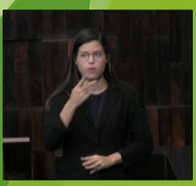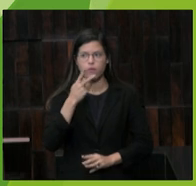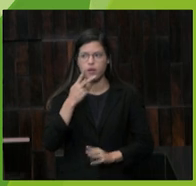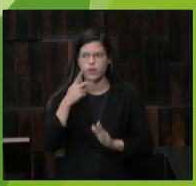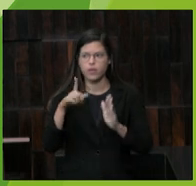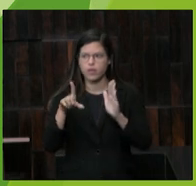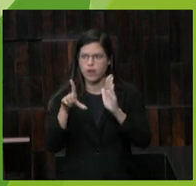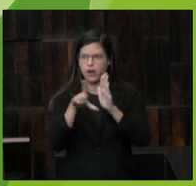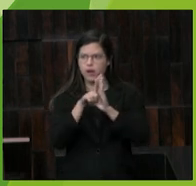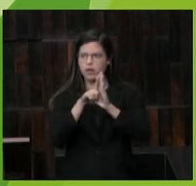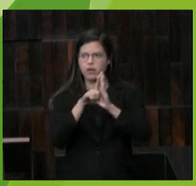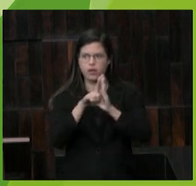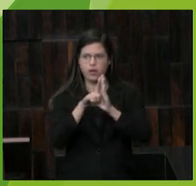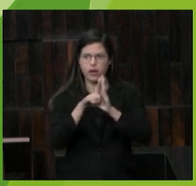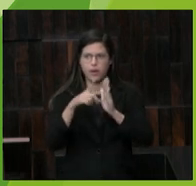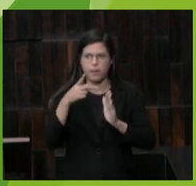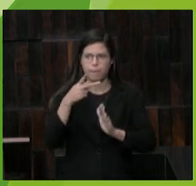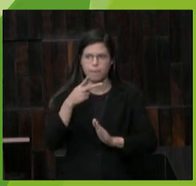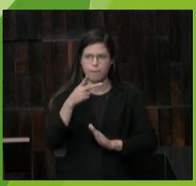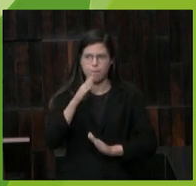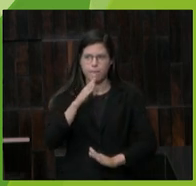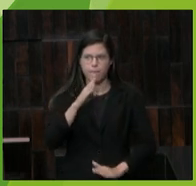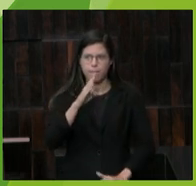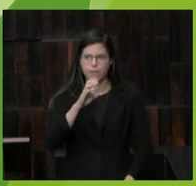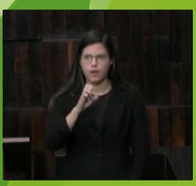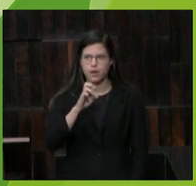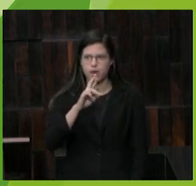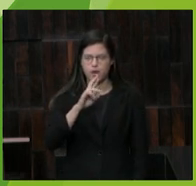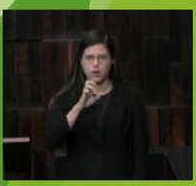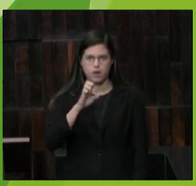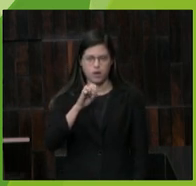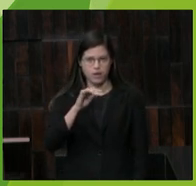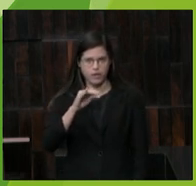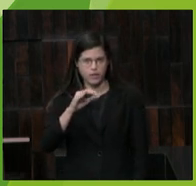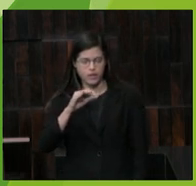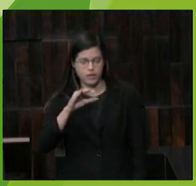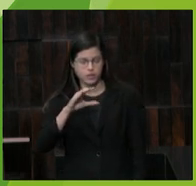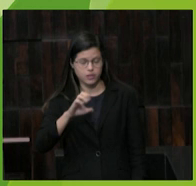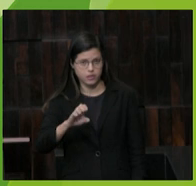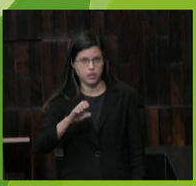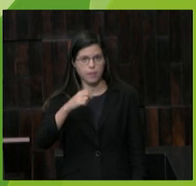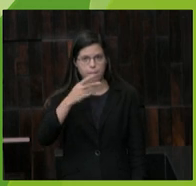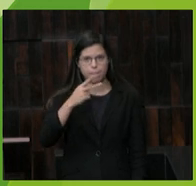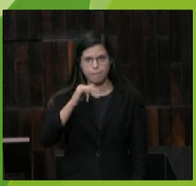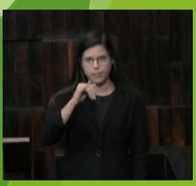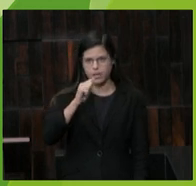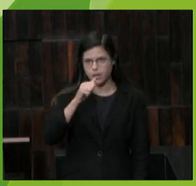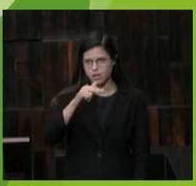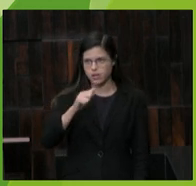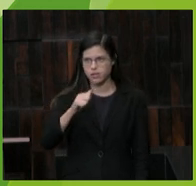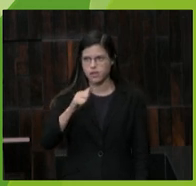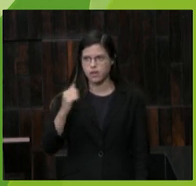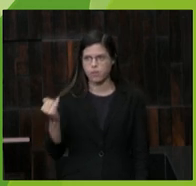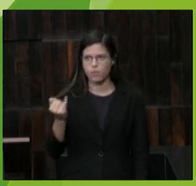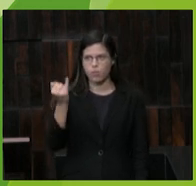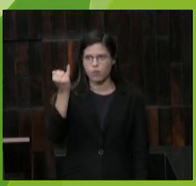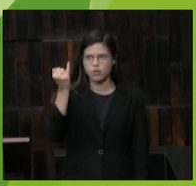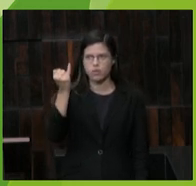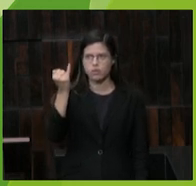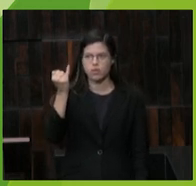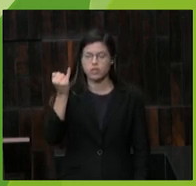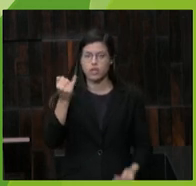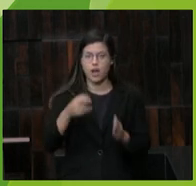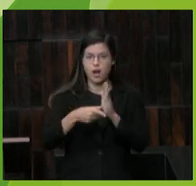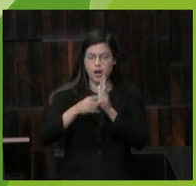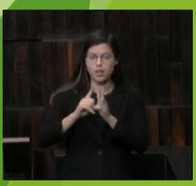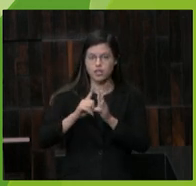Piana, que foi muito importante. A Lei Berenice Piana, que foi muito importante, que ela é antes da Lei Brasileira de